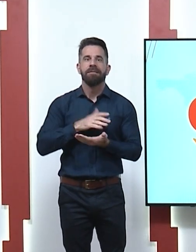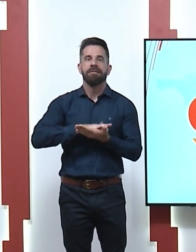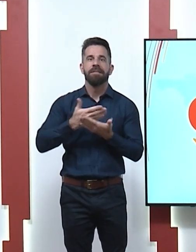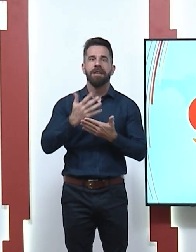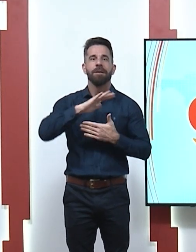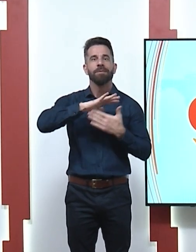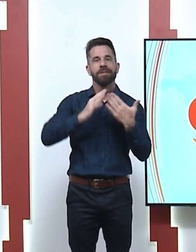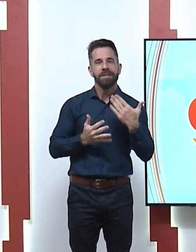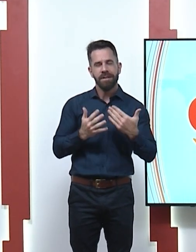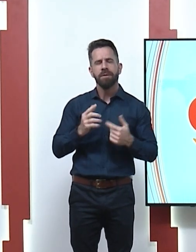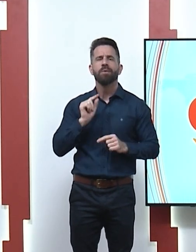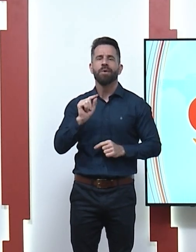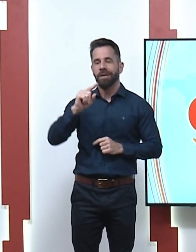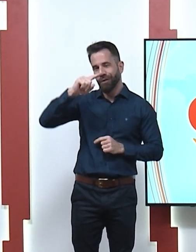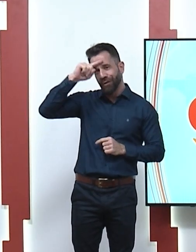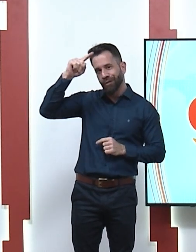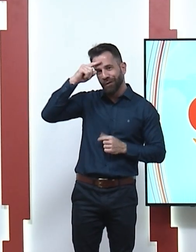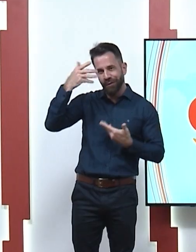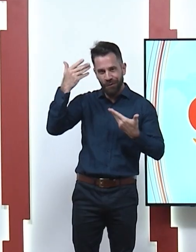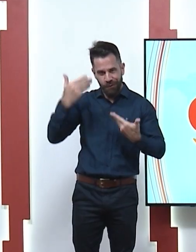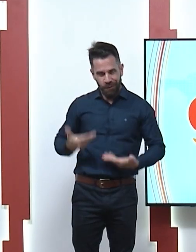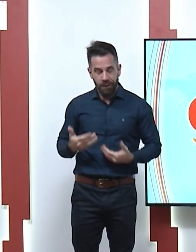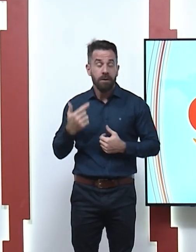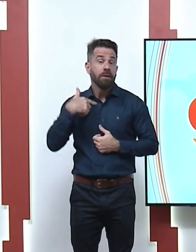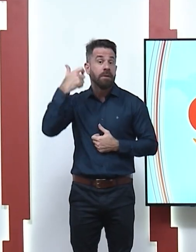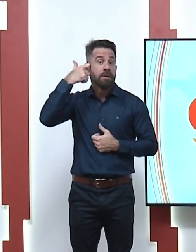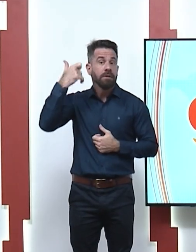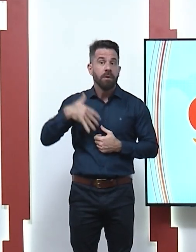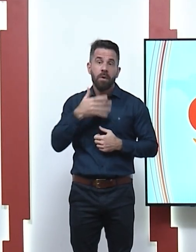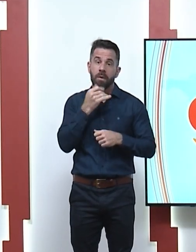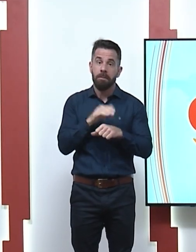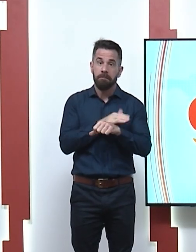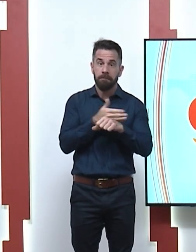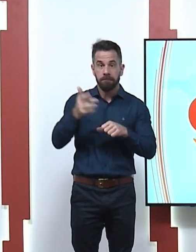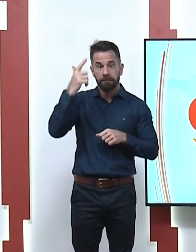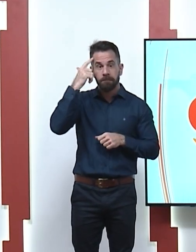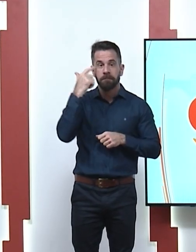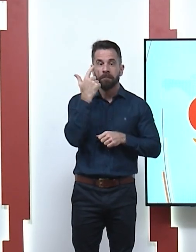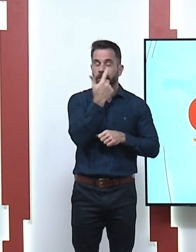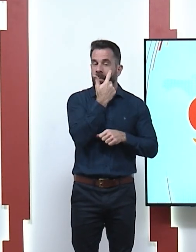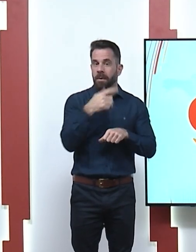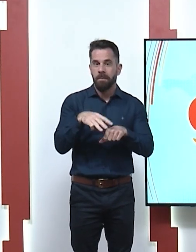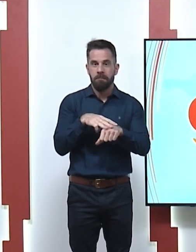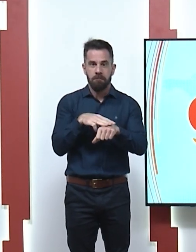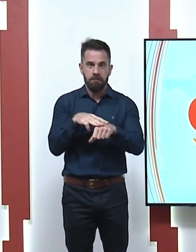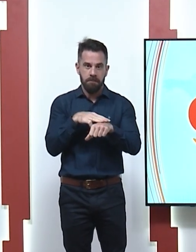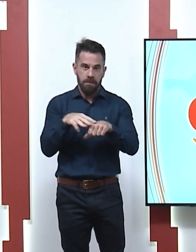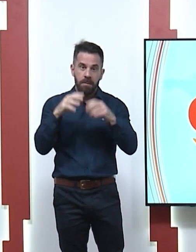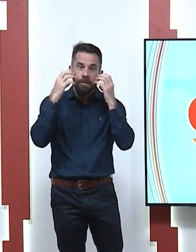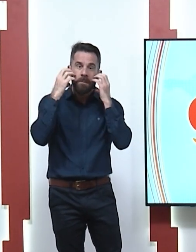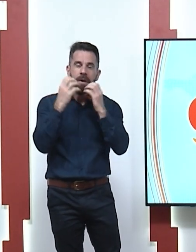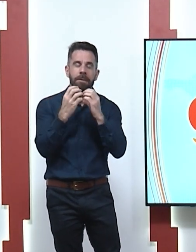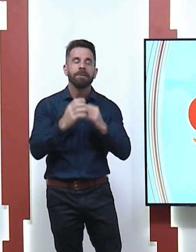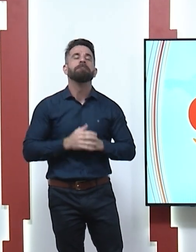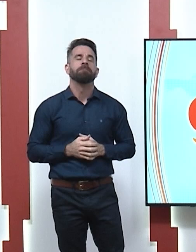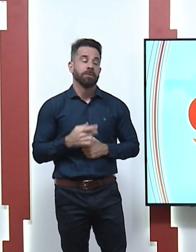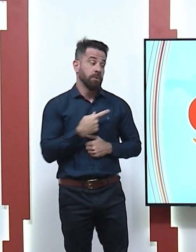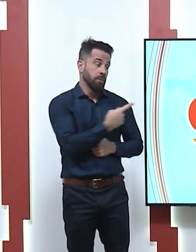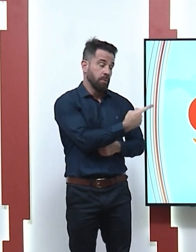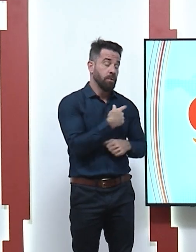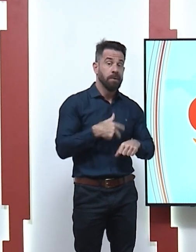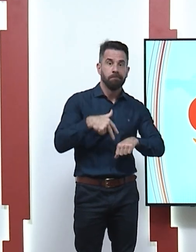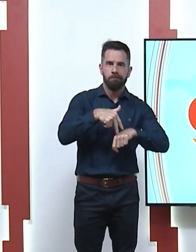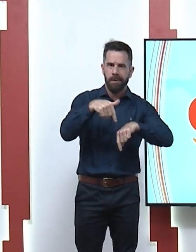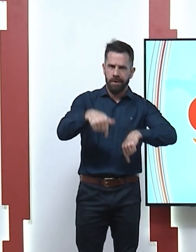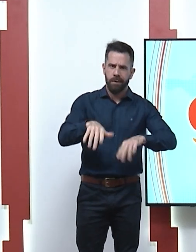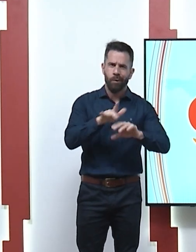no estúdio é o professor Diego Barbosa. Ele é um homem de pele clara, com cabelos e olhos castanhos e barba cheia. Nós dois estamos de